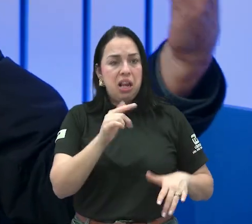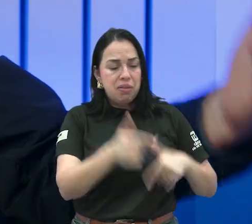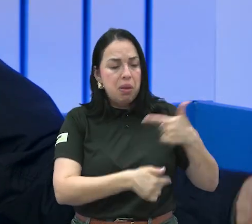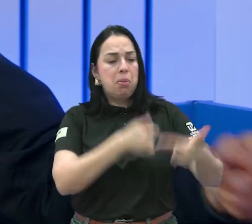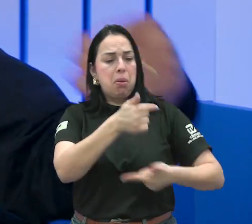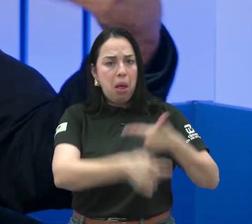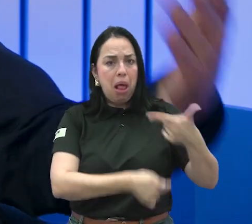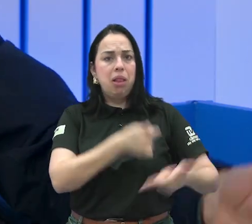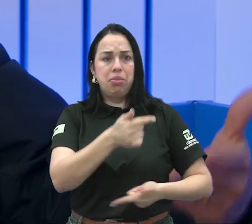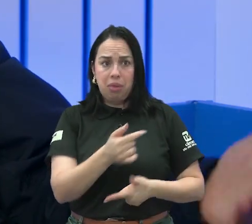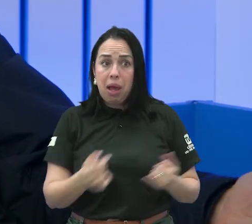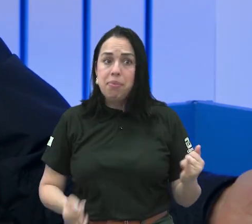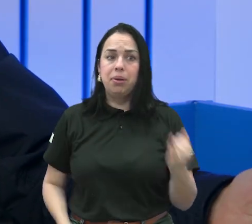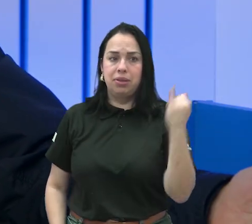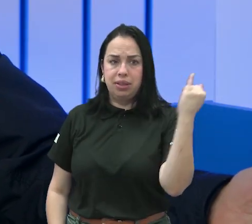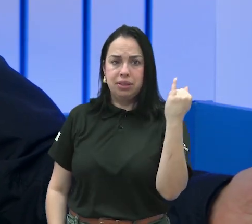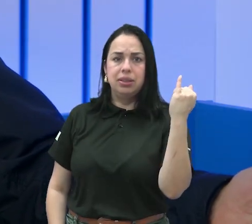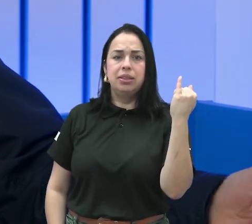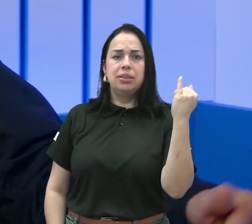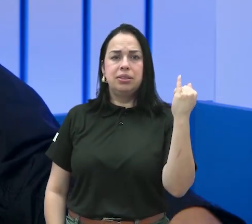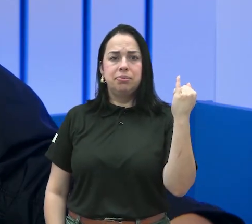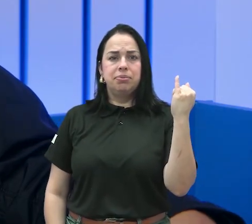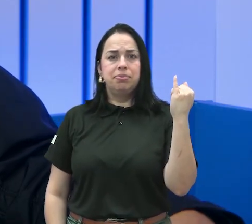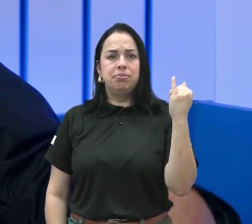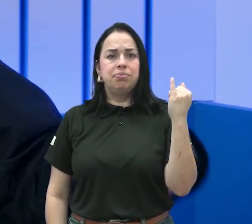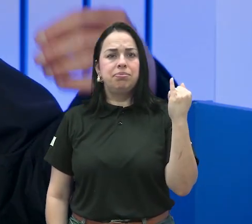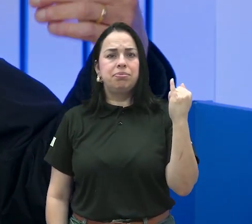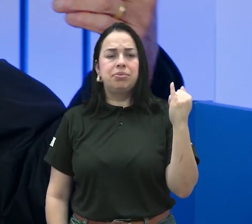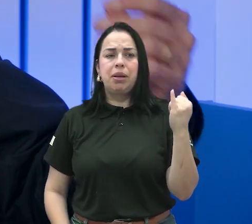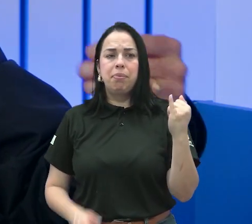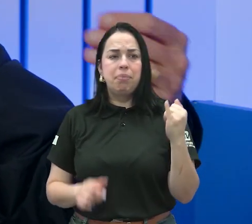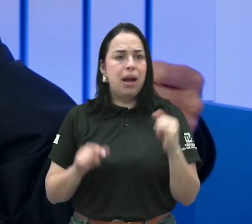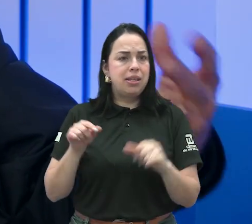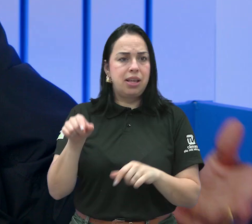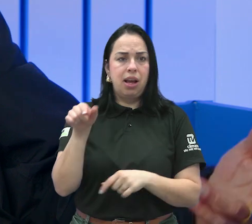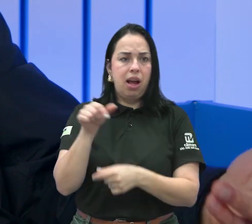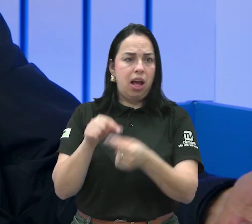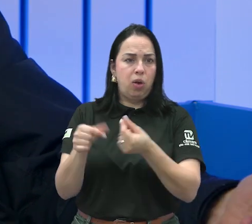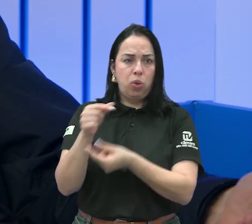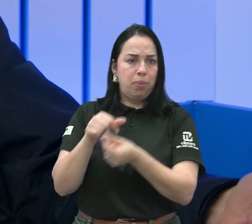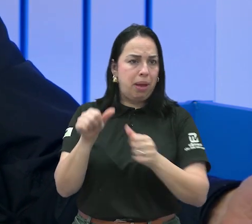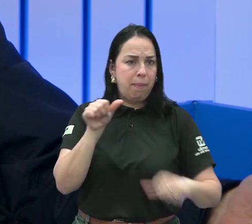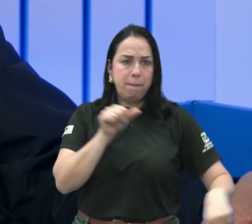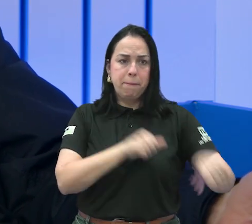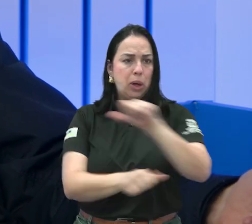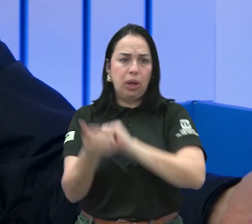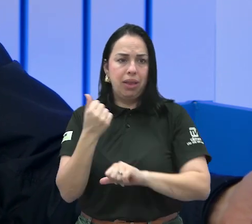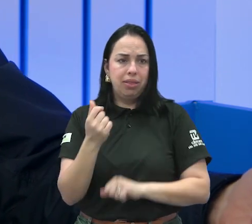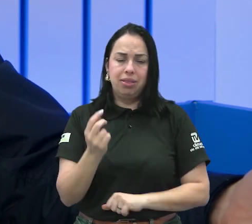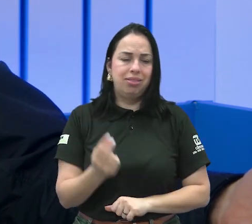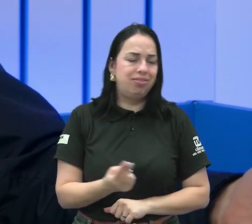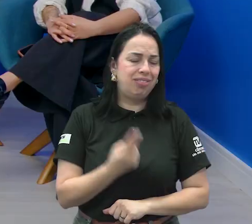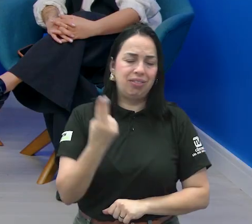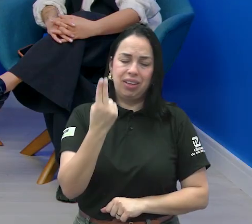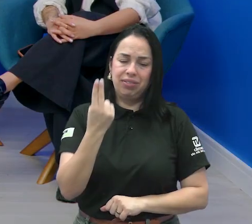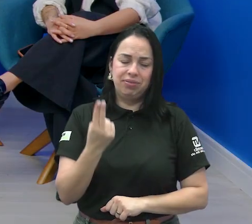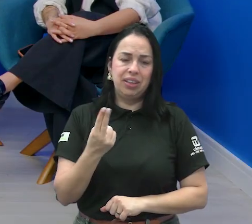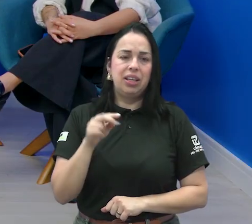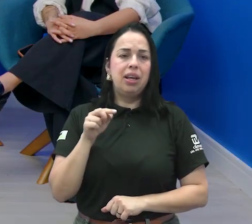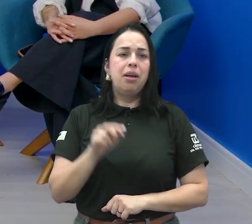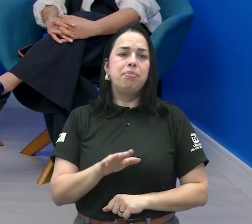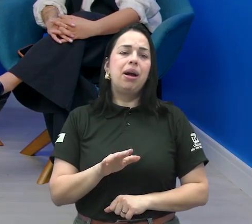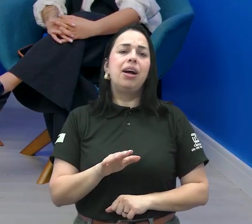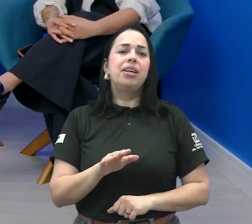mais que eles façam, é importante que continuem fazendo, não vai mudar essa realidade. Eu preciso afirmar isso. Essa